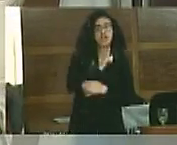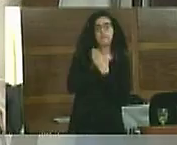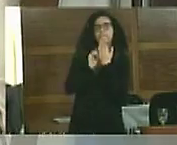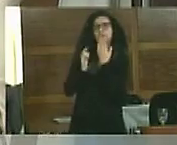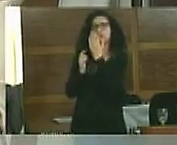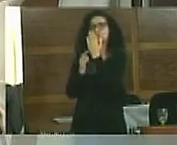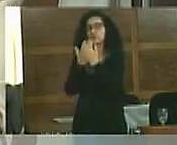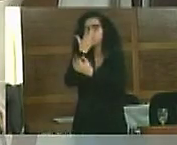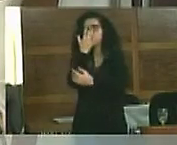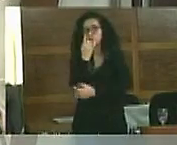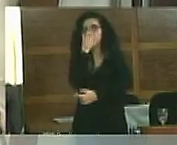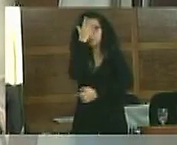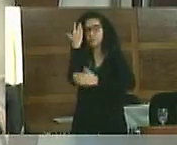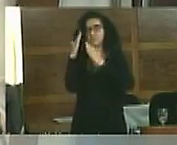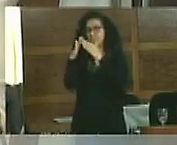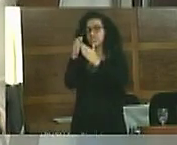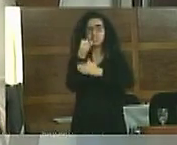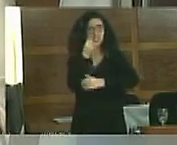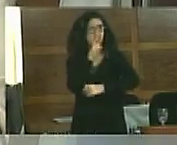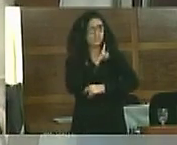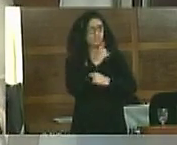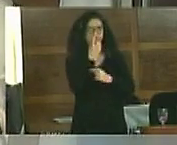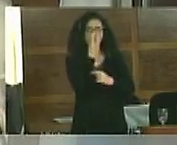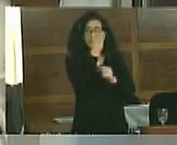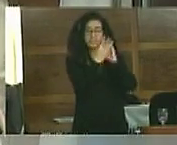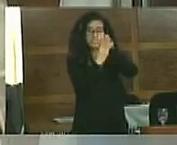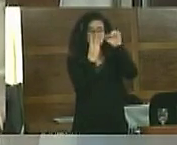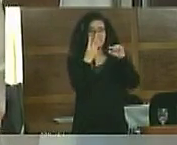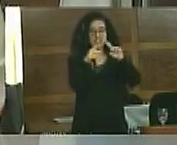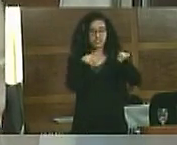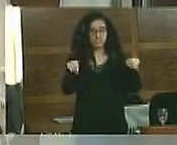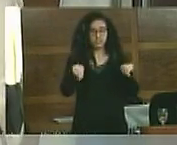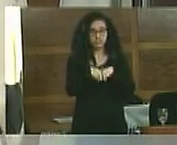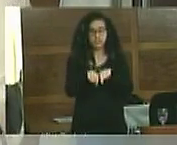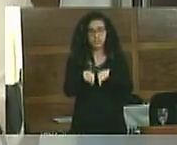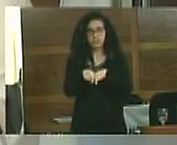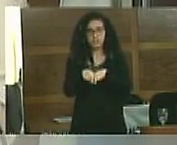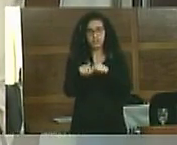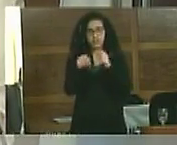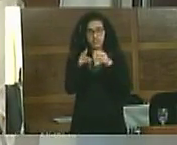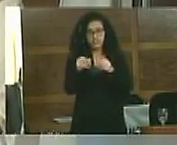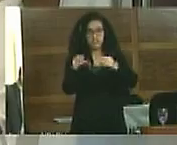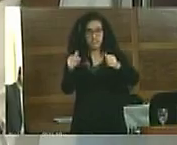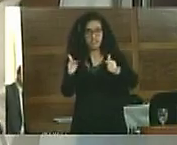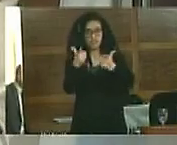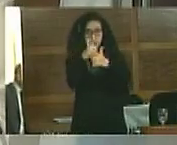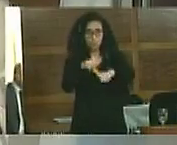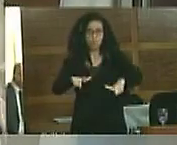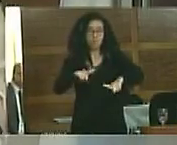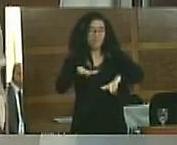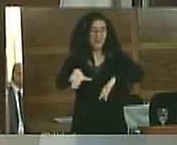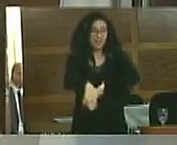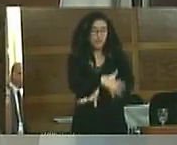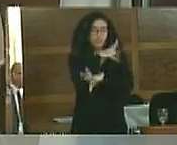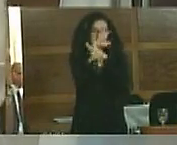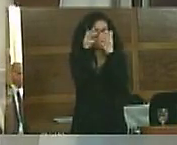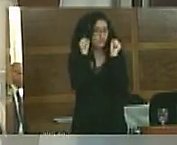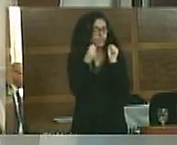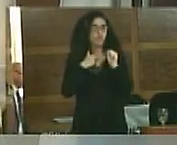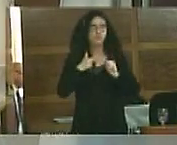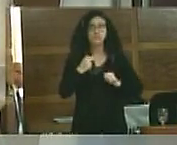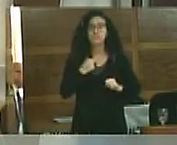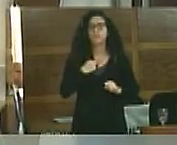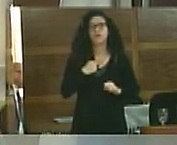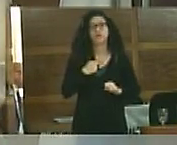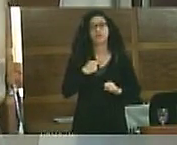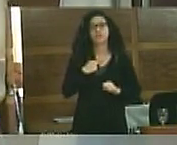Então, se tiverem três terrenos vazios, a rua fica escura. Então, vamos ver o que a gente pode fazer. O que não pode é a gente ficar sem segurança